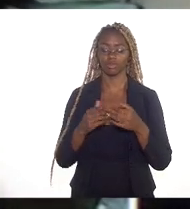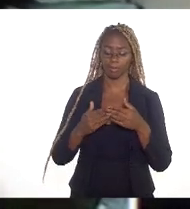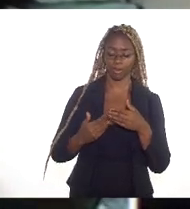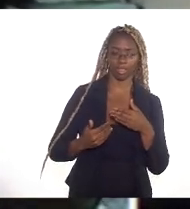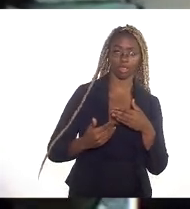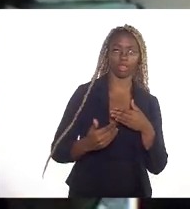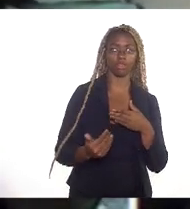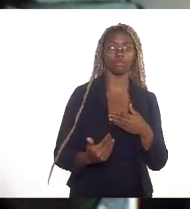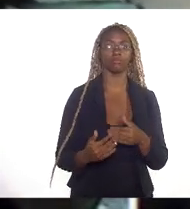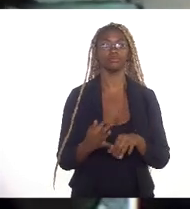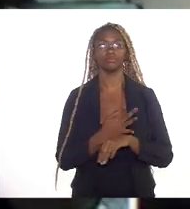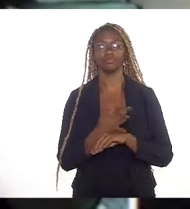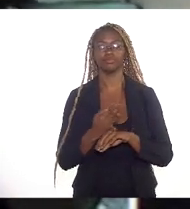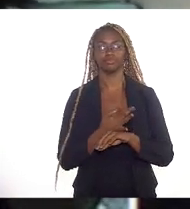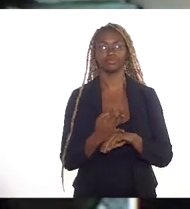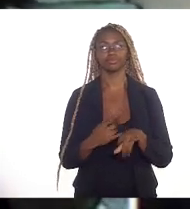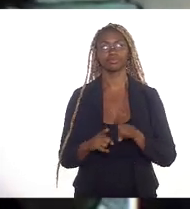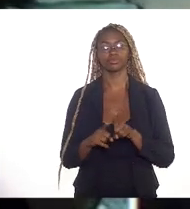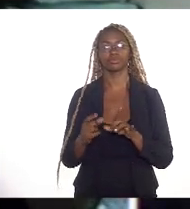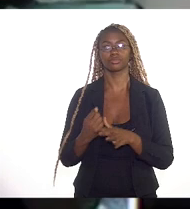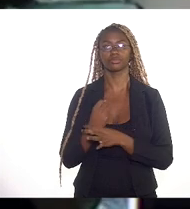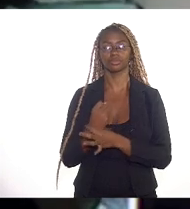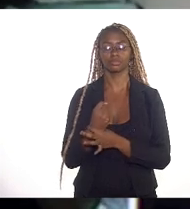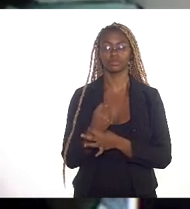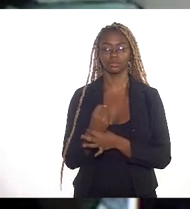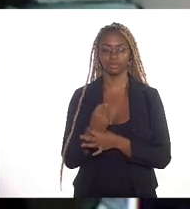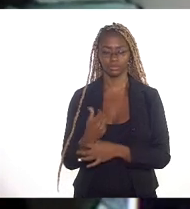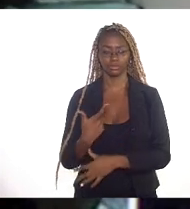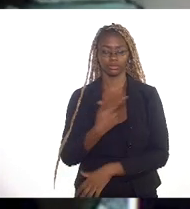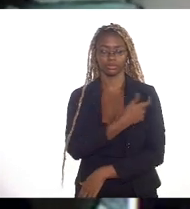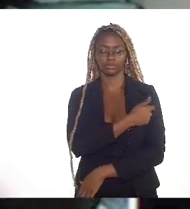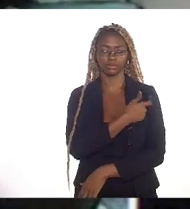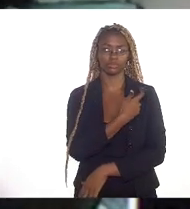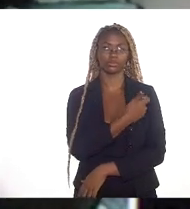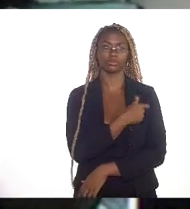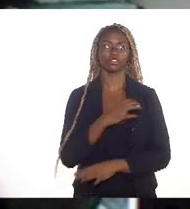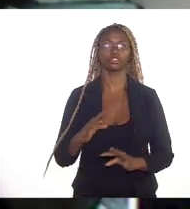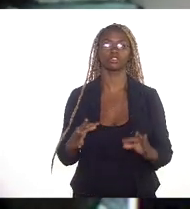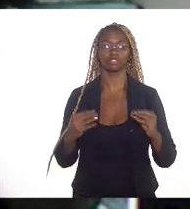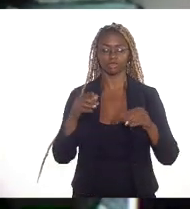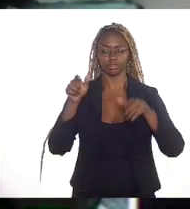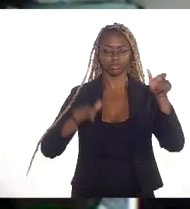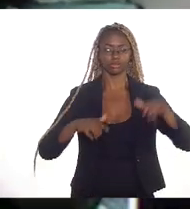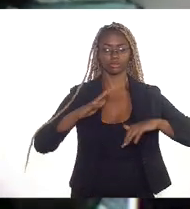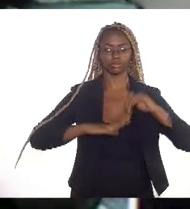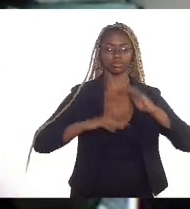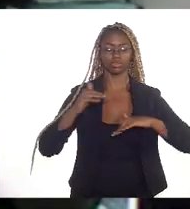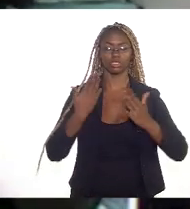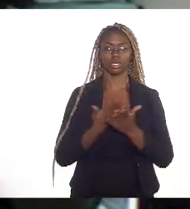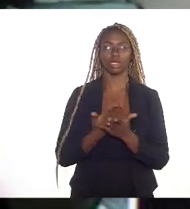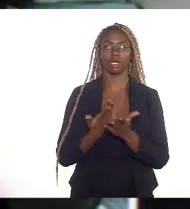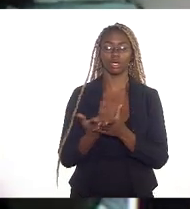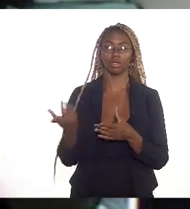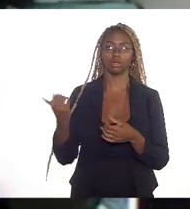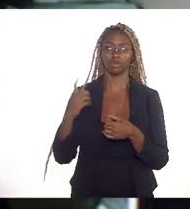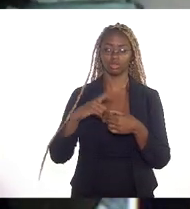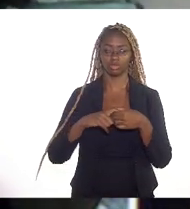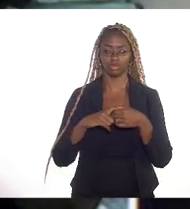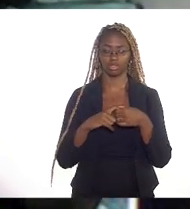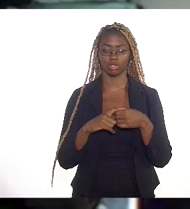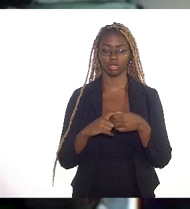longo e garantir um processo de imunização desses profissionais para que as aulas voltem em